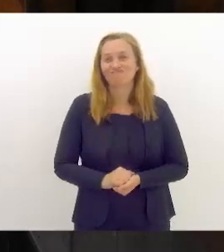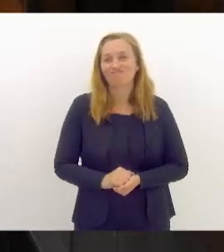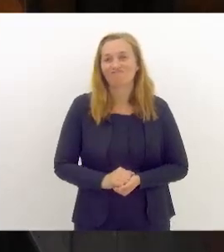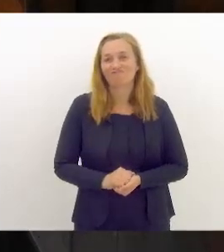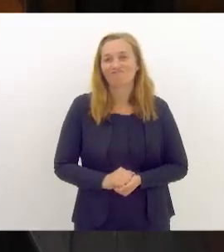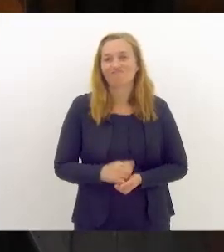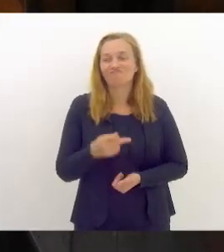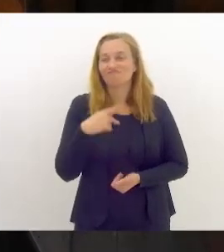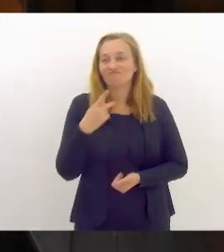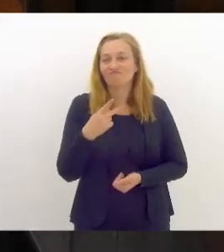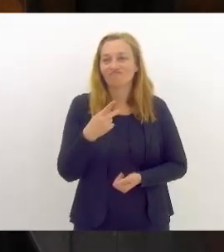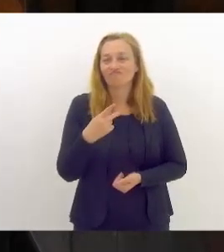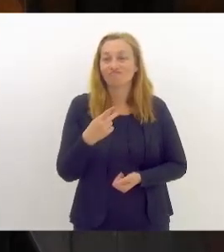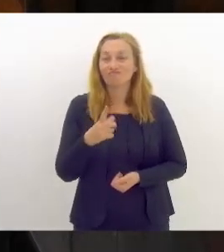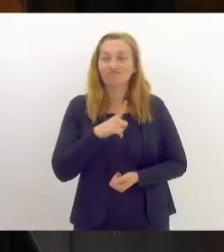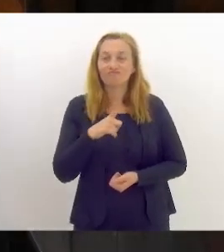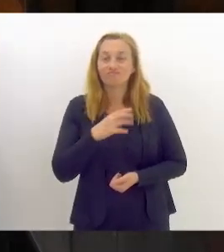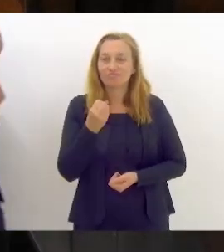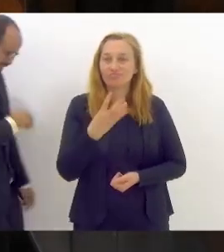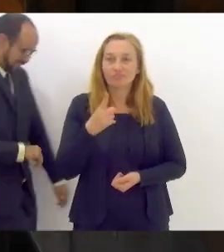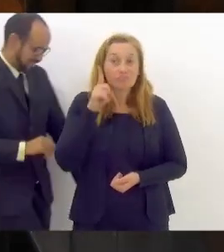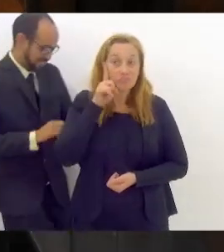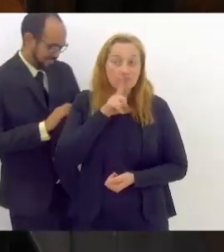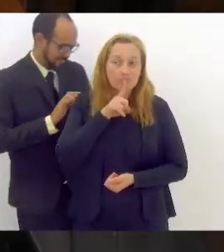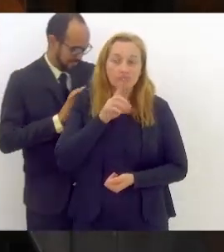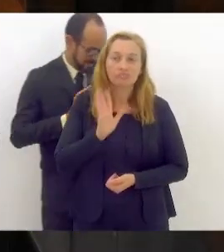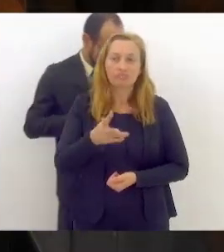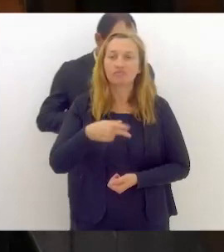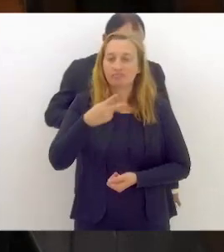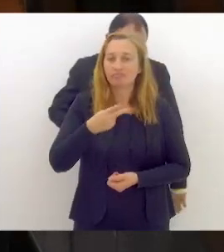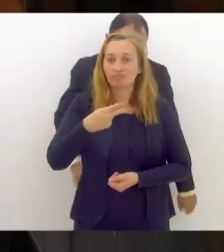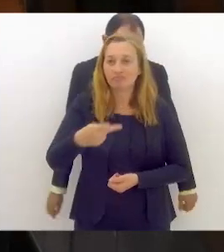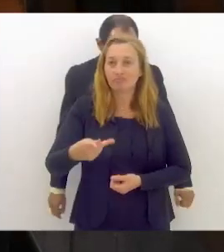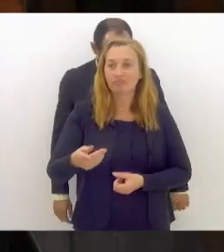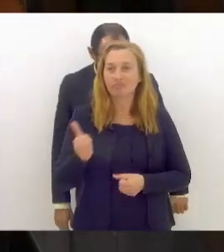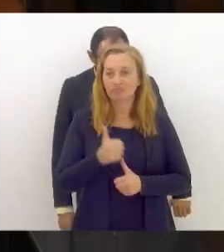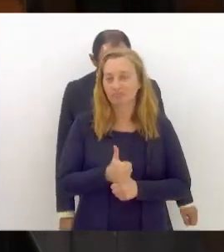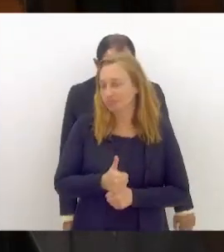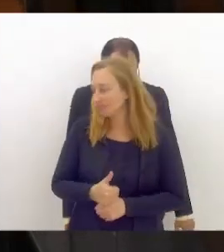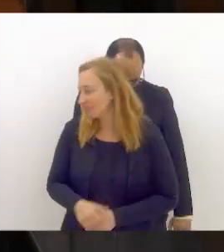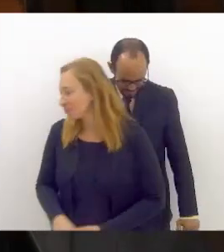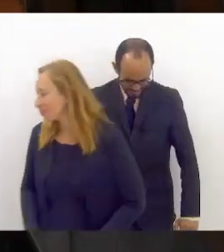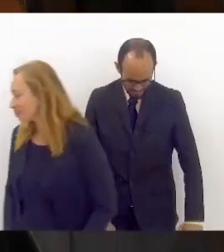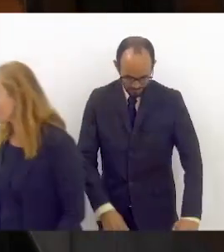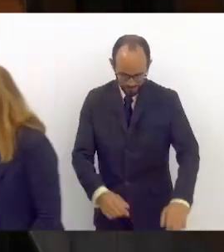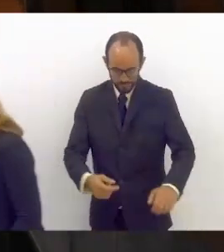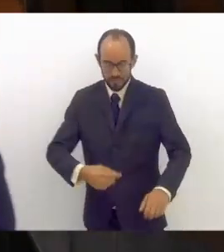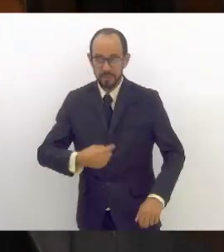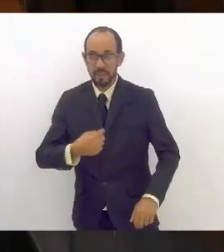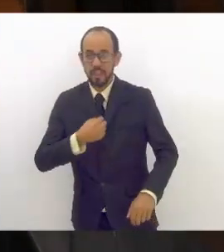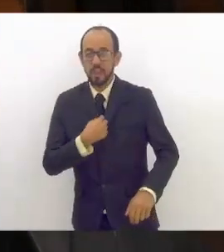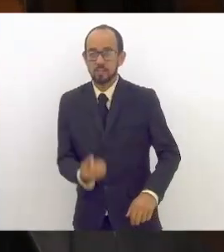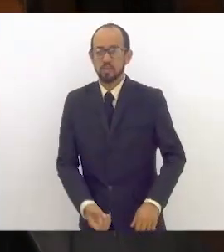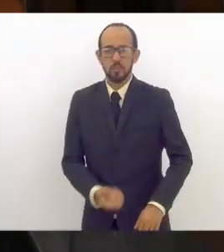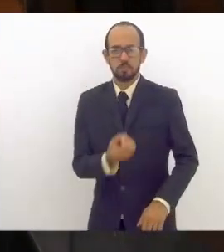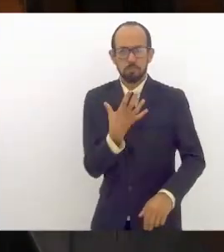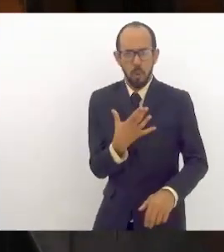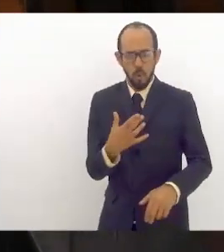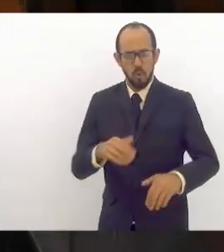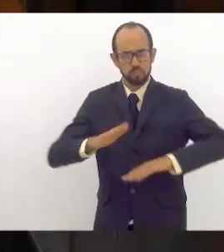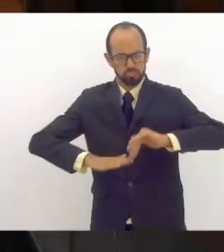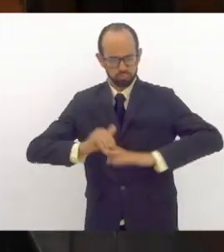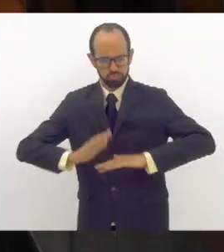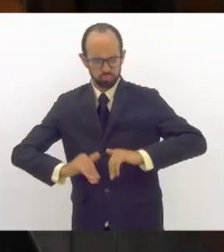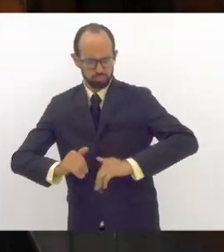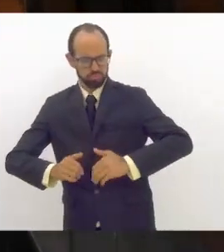de falar do que a gente tem de bom o americano ele já sai falando eu sou bom nisso eu sou bom naquilo e gente às vezes fica